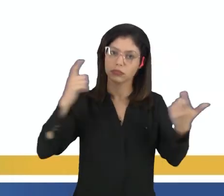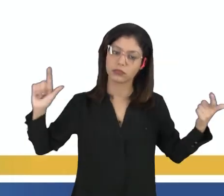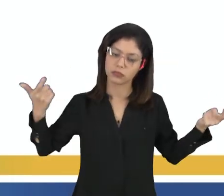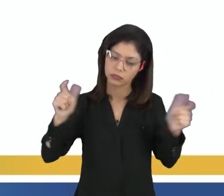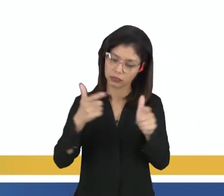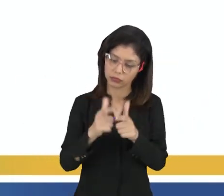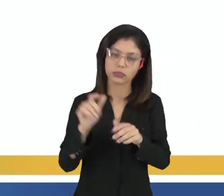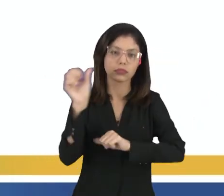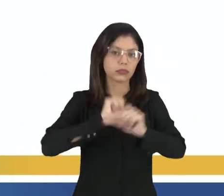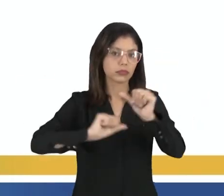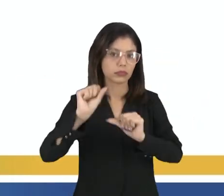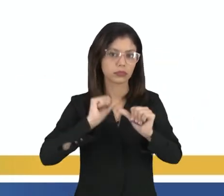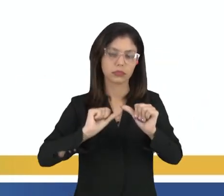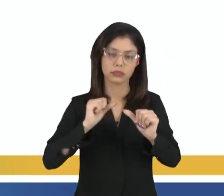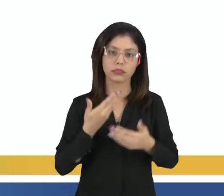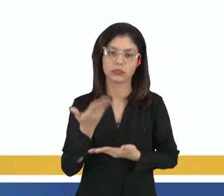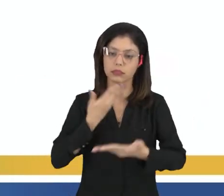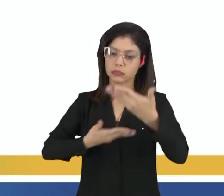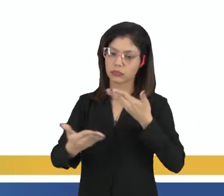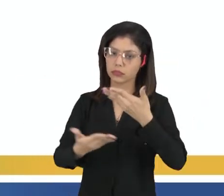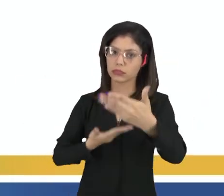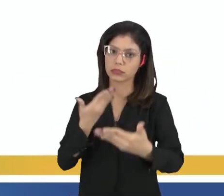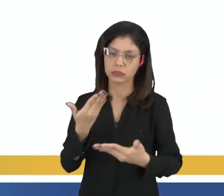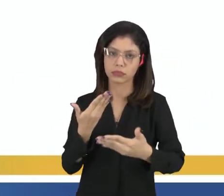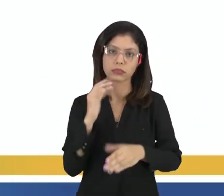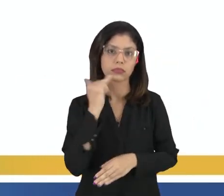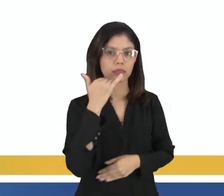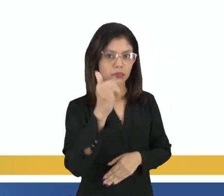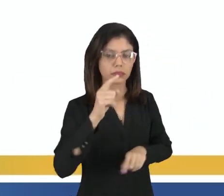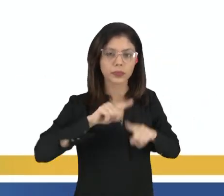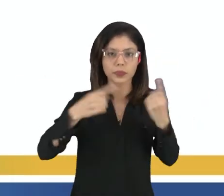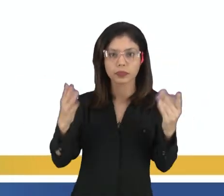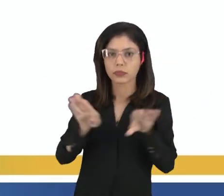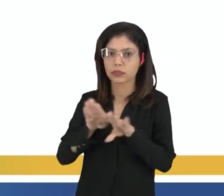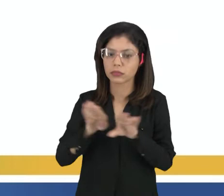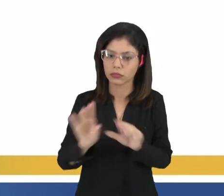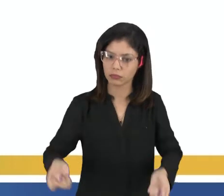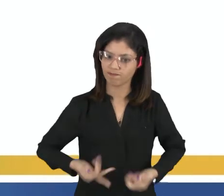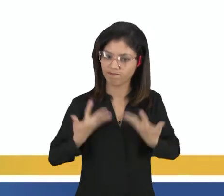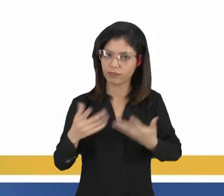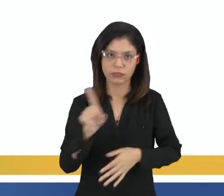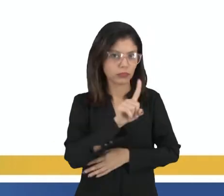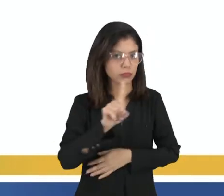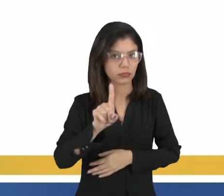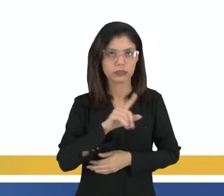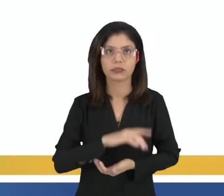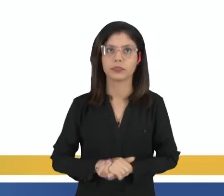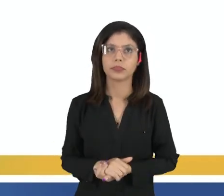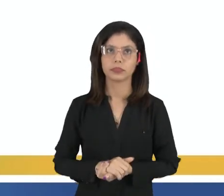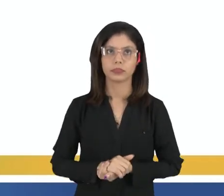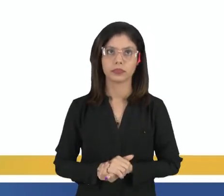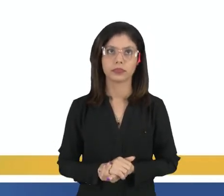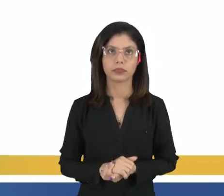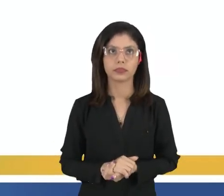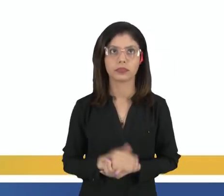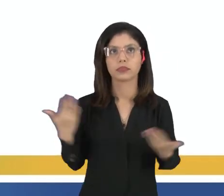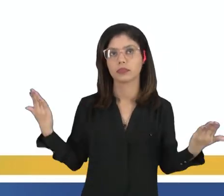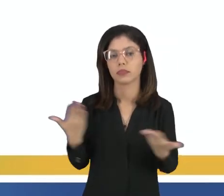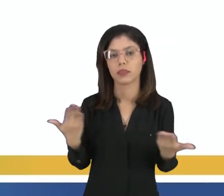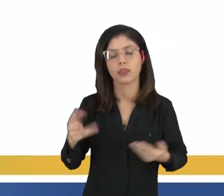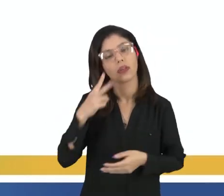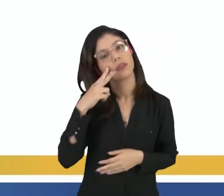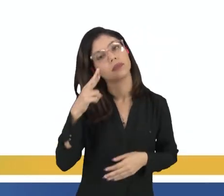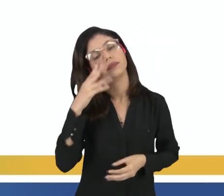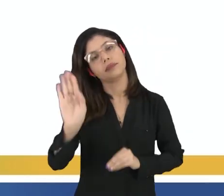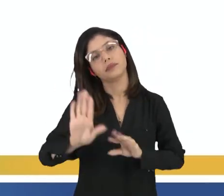onde acontece a transferência de elétrons, porém, ela não é espontânea, ok? Então, agora a gente